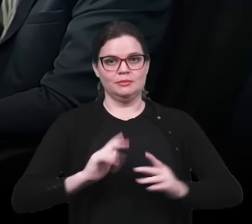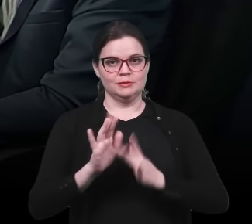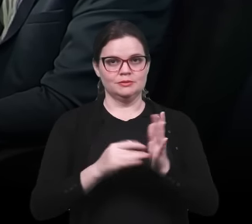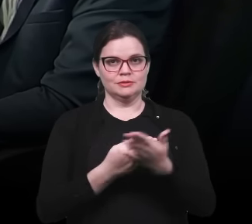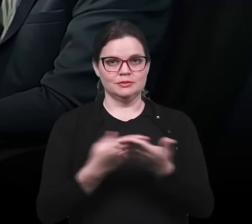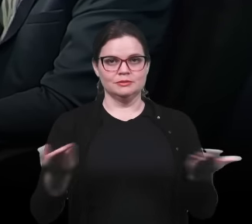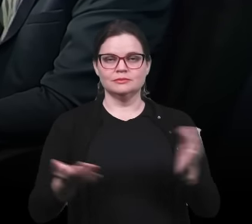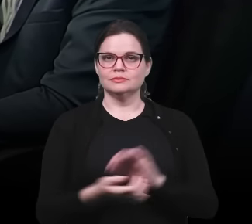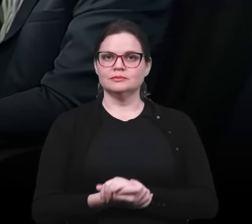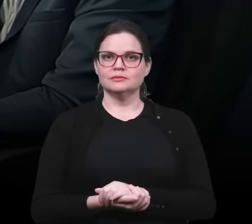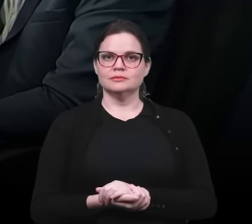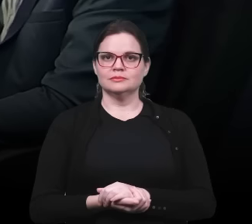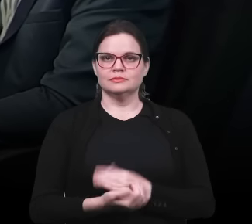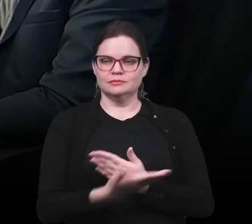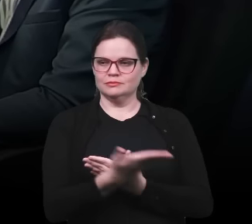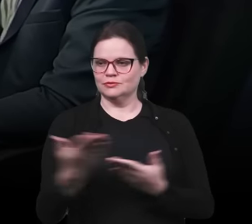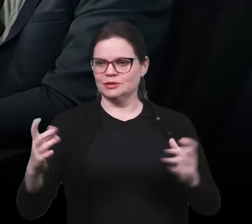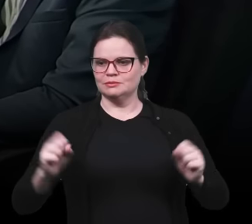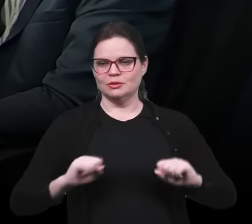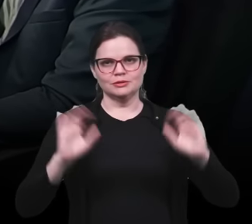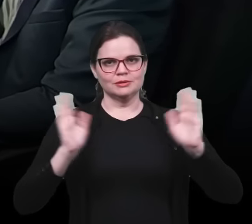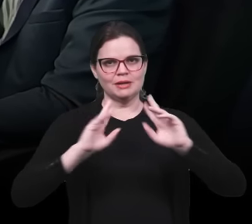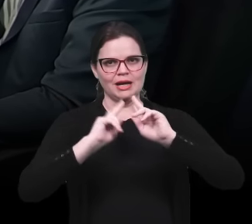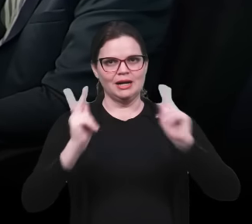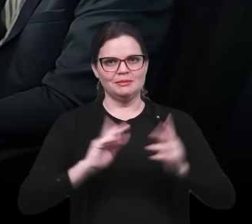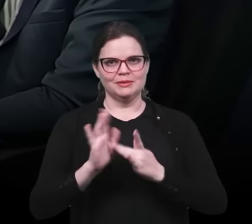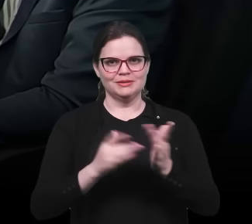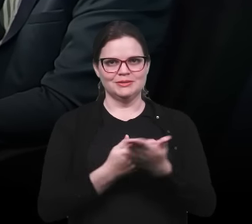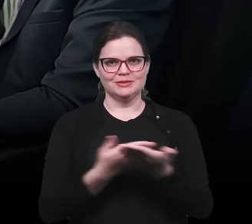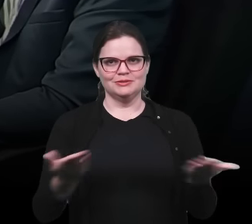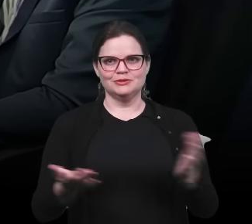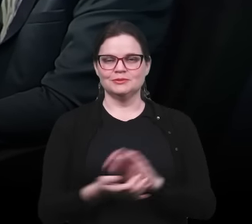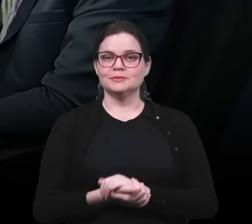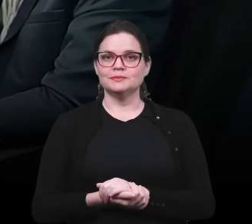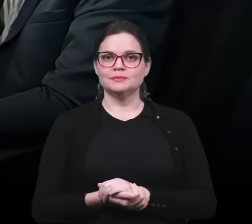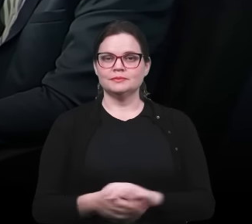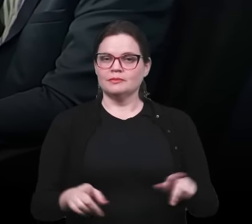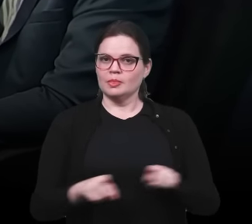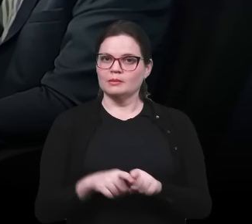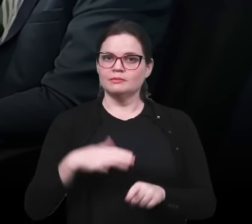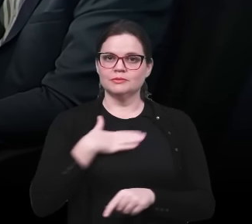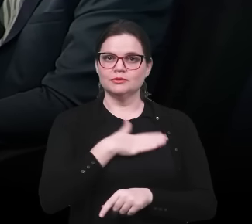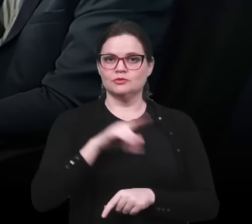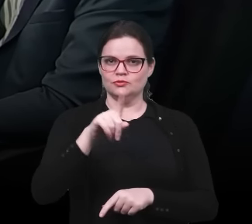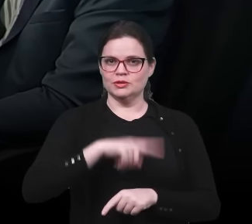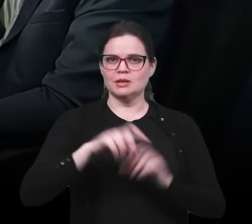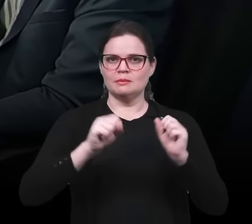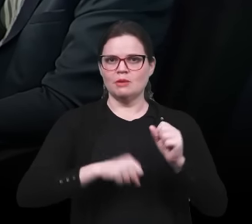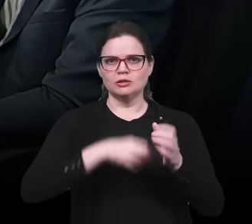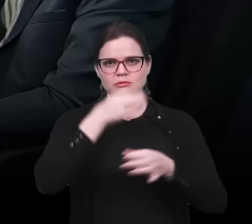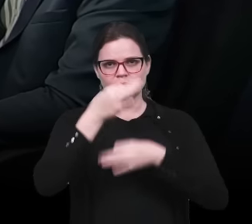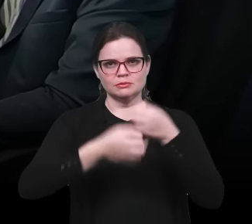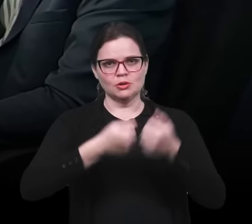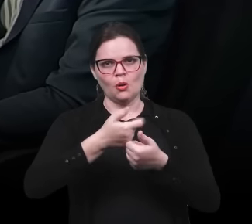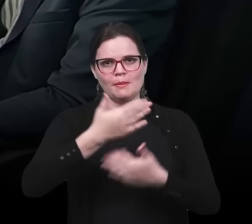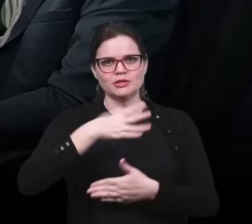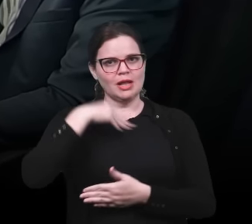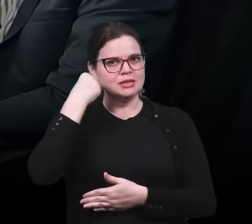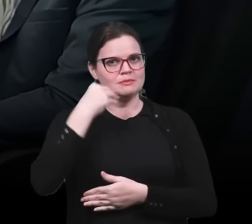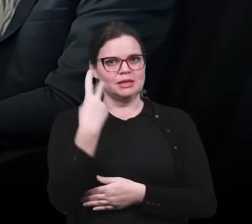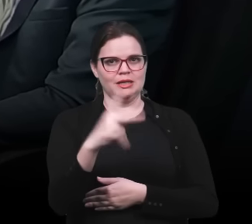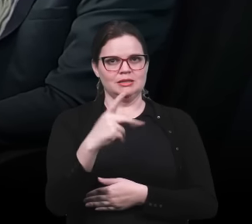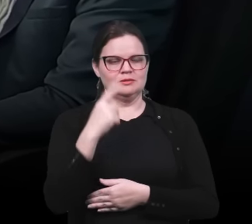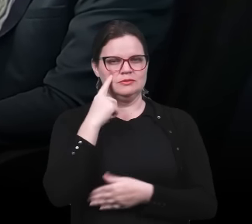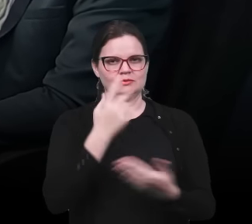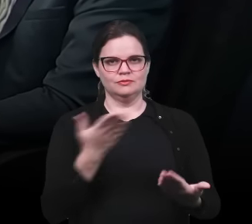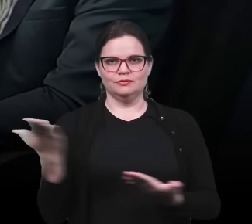Jesus. Os companheiros podem se despedir. Paz A do paz do Senhor. Senhor para Senhor. todos. E gostaríamos que você escrevesse a sua experiência. Nós vamos deixar